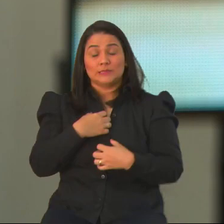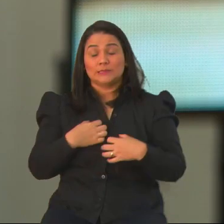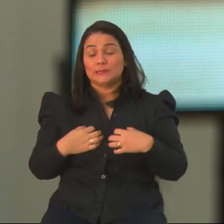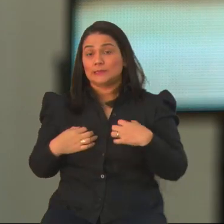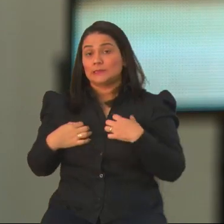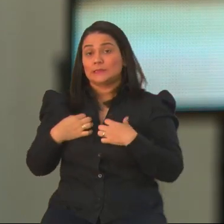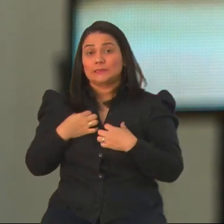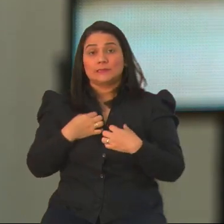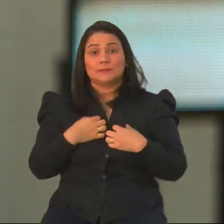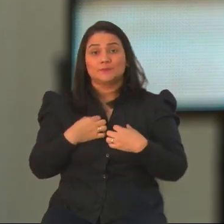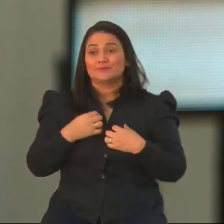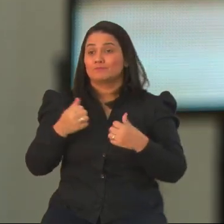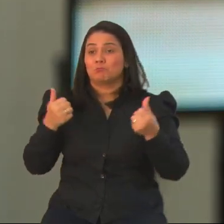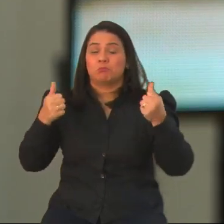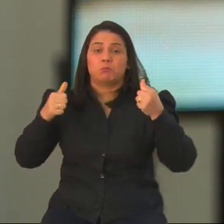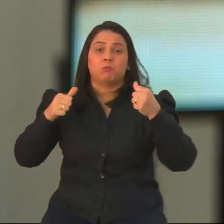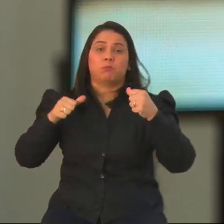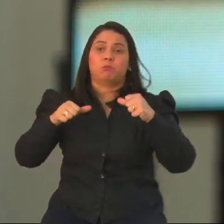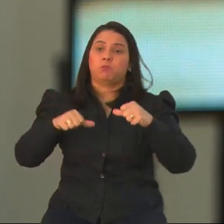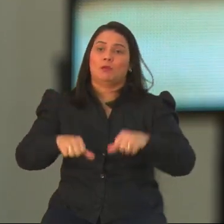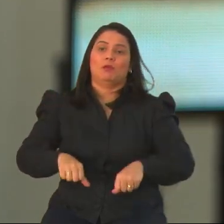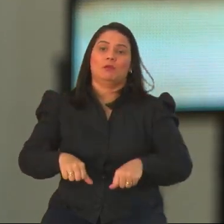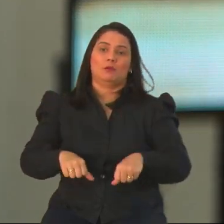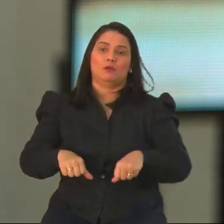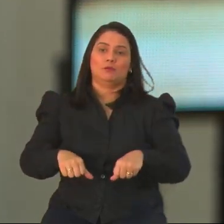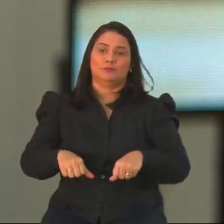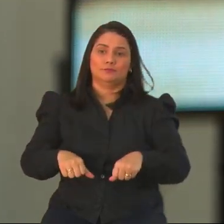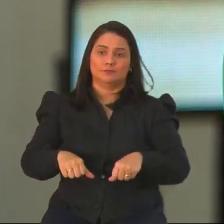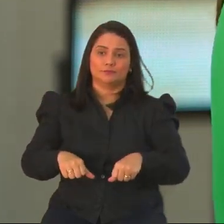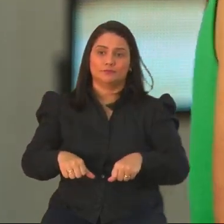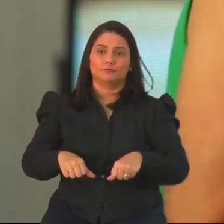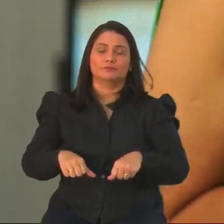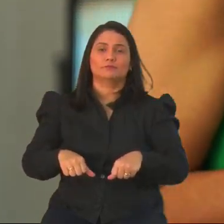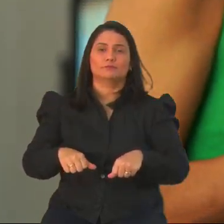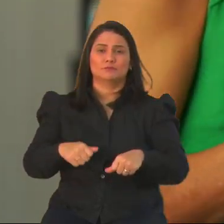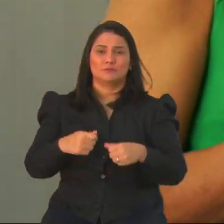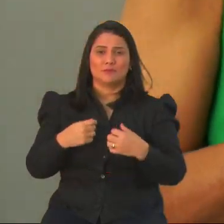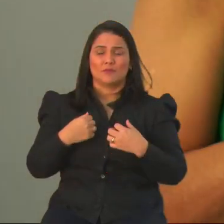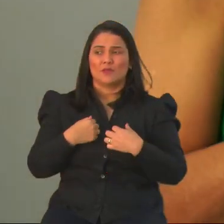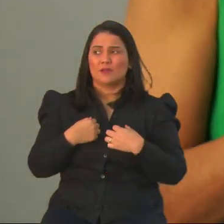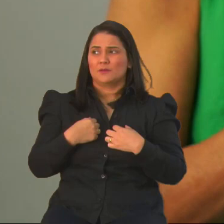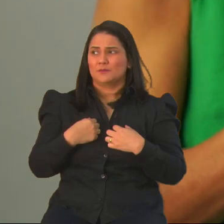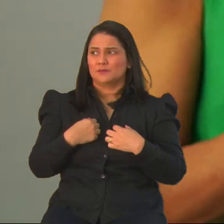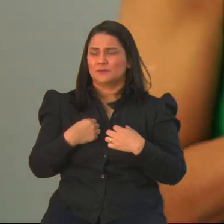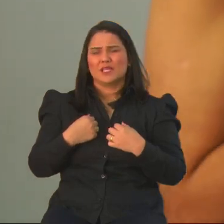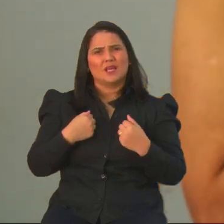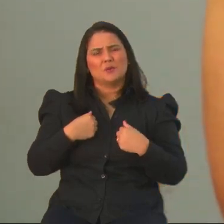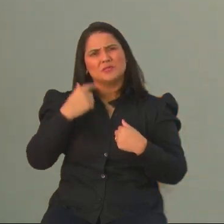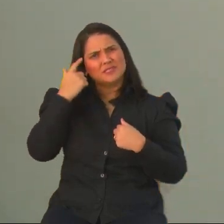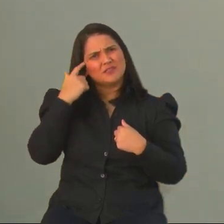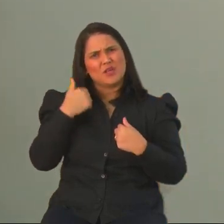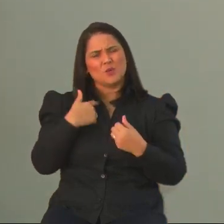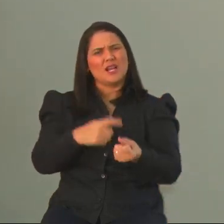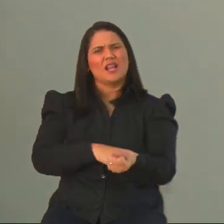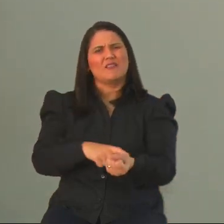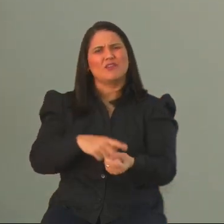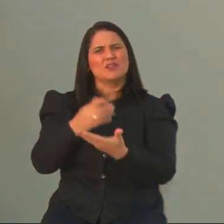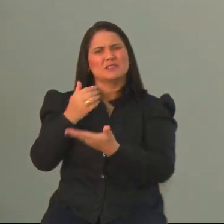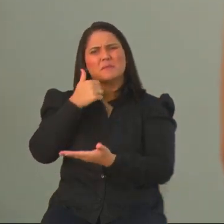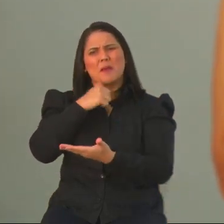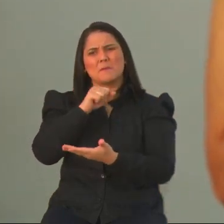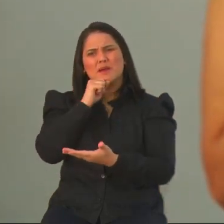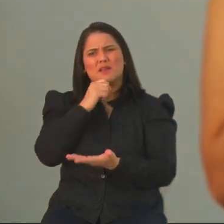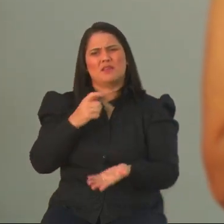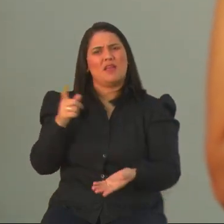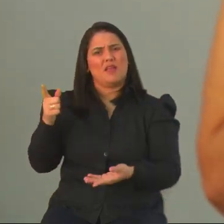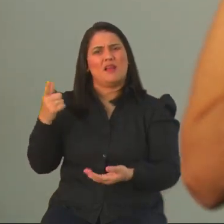ficava pior ainda. E eu ficava num conflito interno, mas por que eu estou irritada com a minha mãe? Ela disse